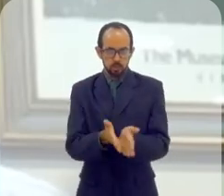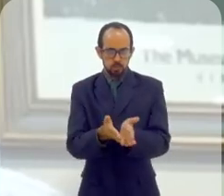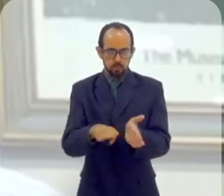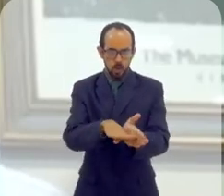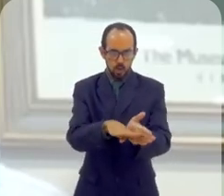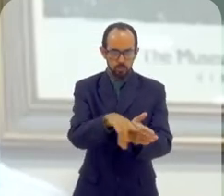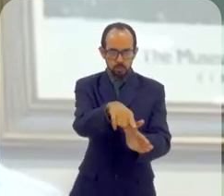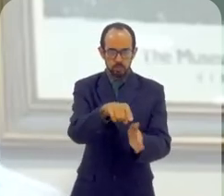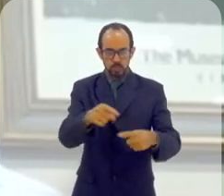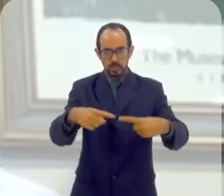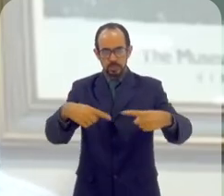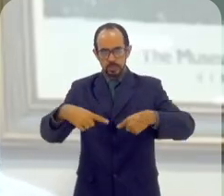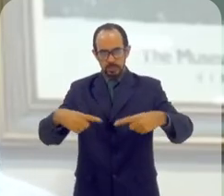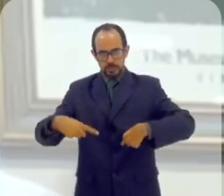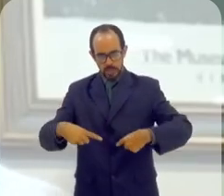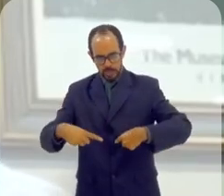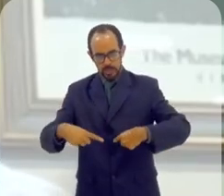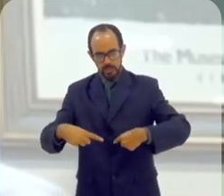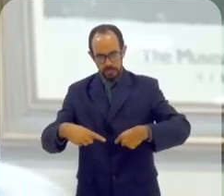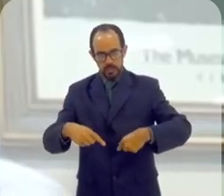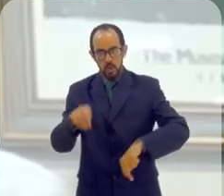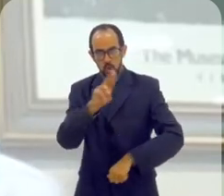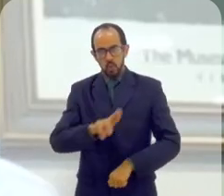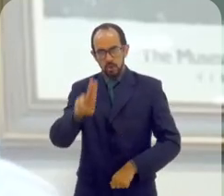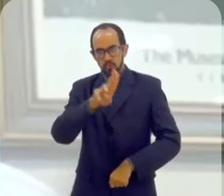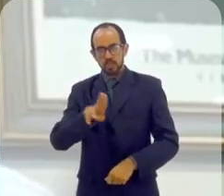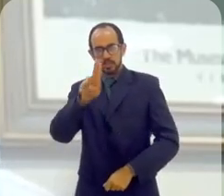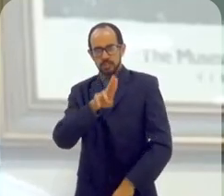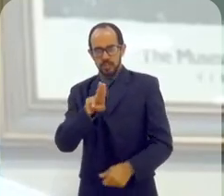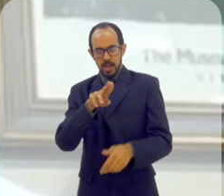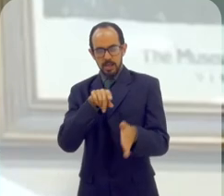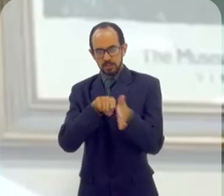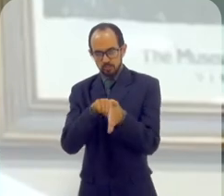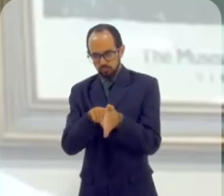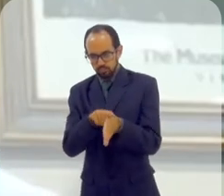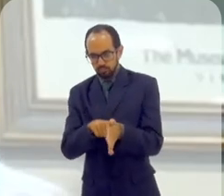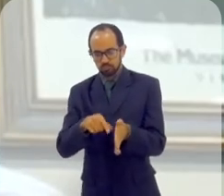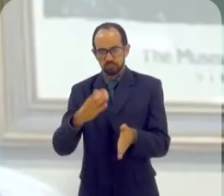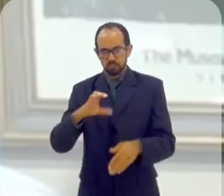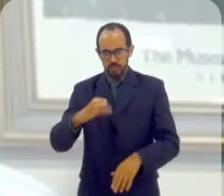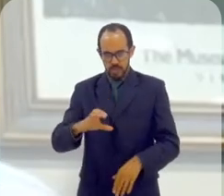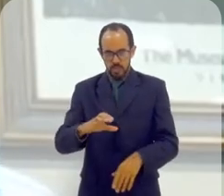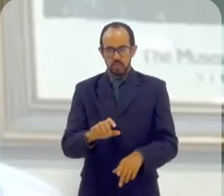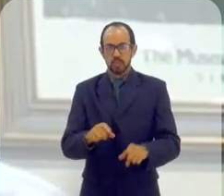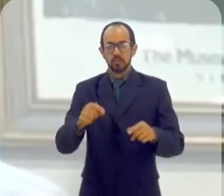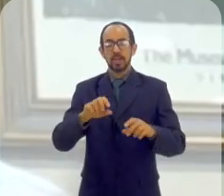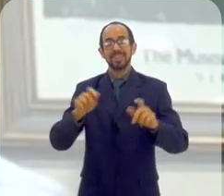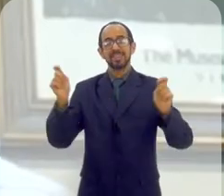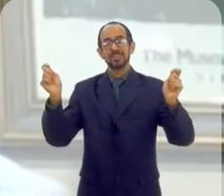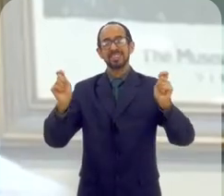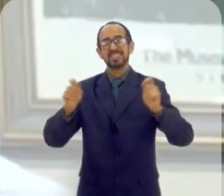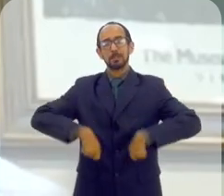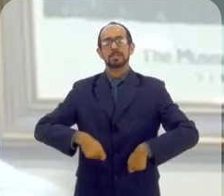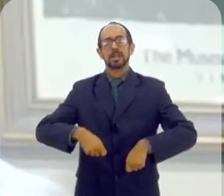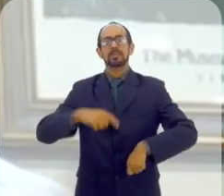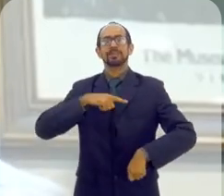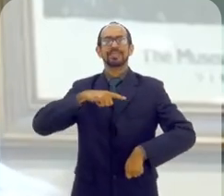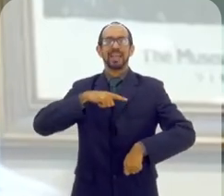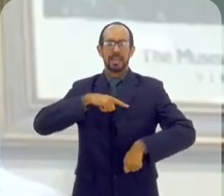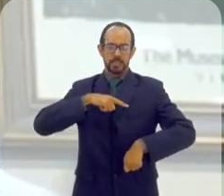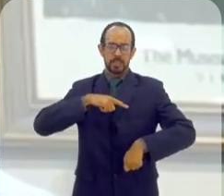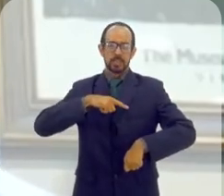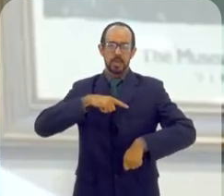estradas quer dizer nós temos infraestrutura nós temos universidades de Pesquisas então nós temos todas as condições